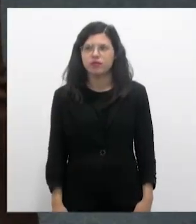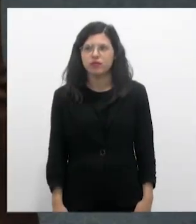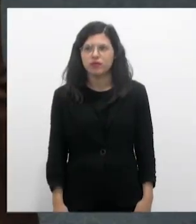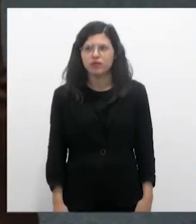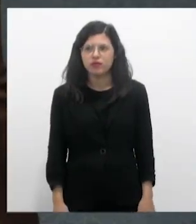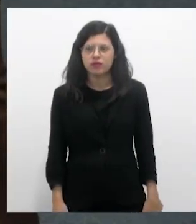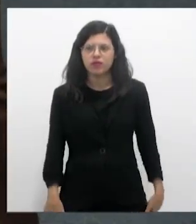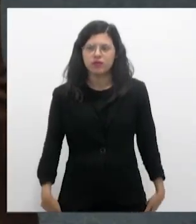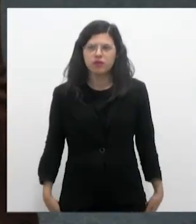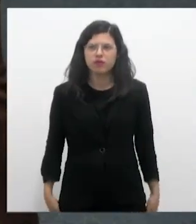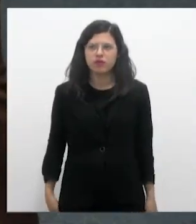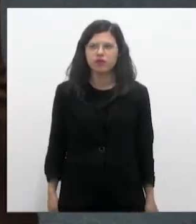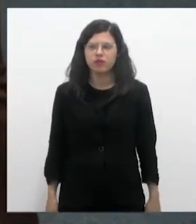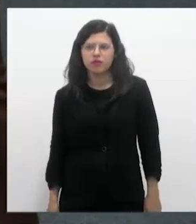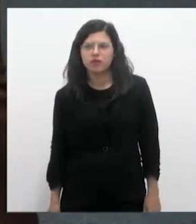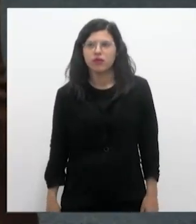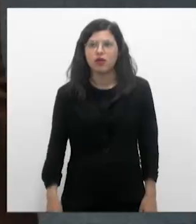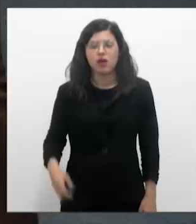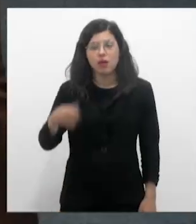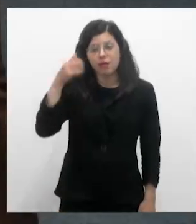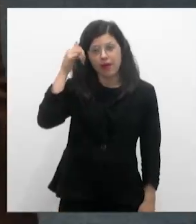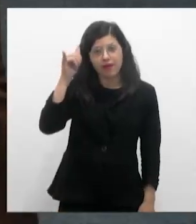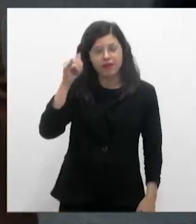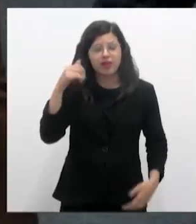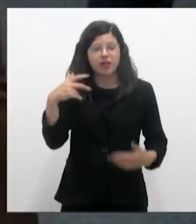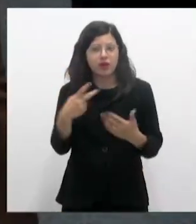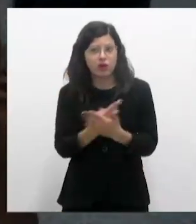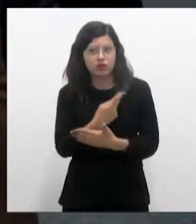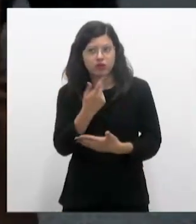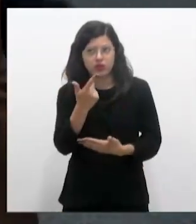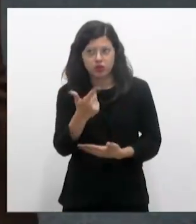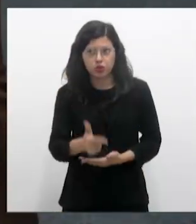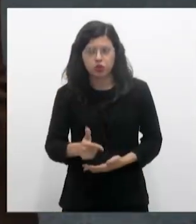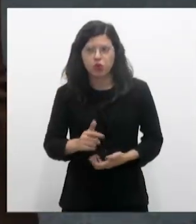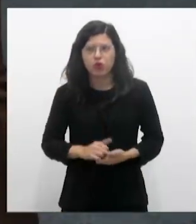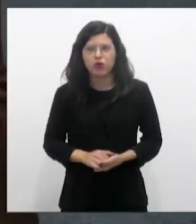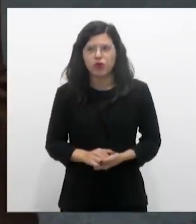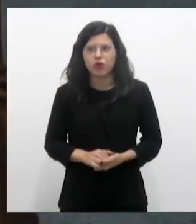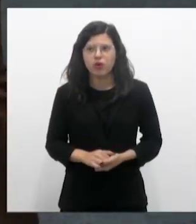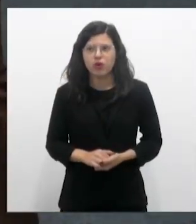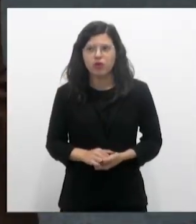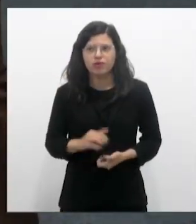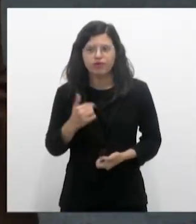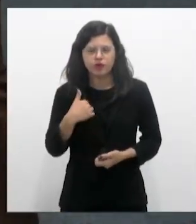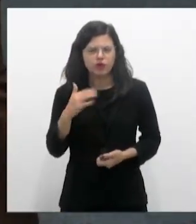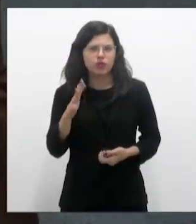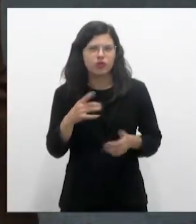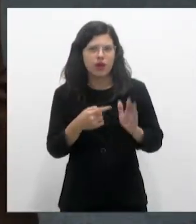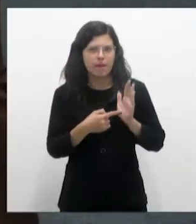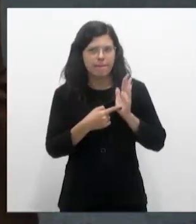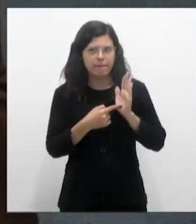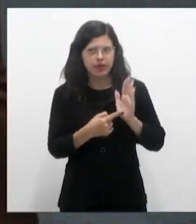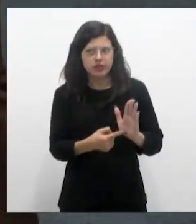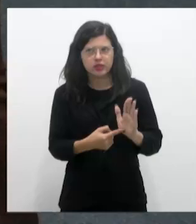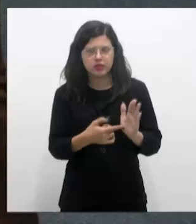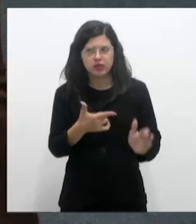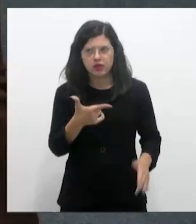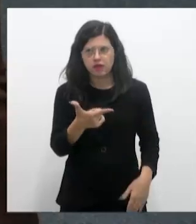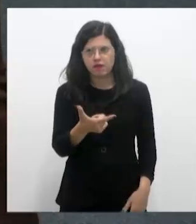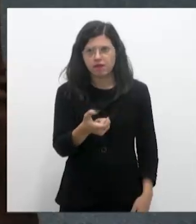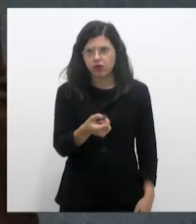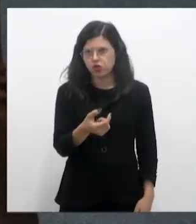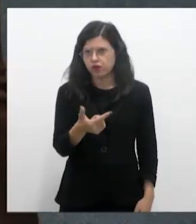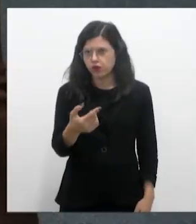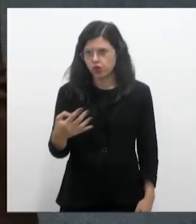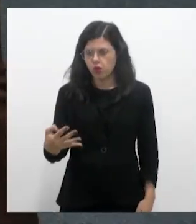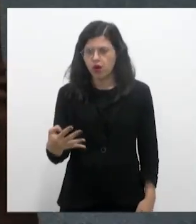E para evitar que tal fato se repita, senhor presidente, eu já apresentei em